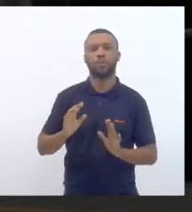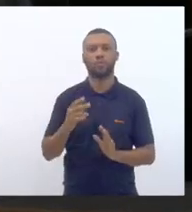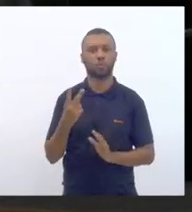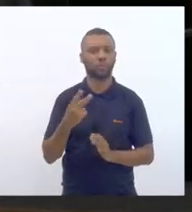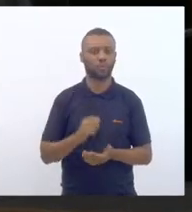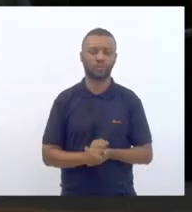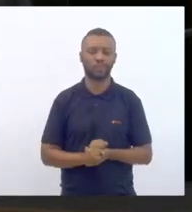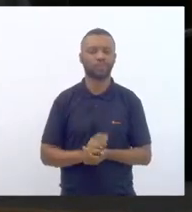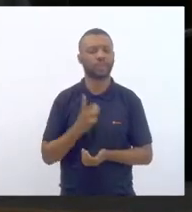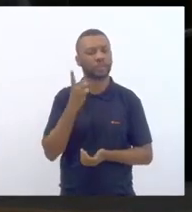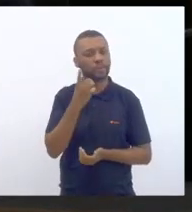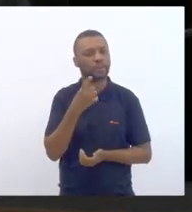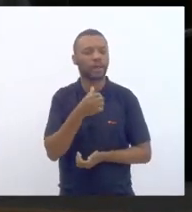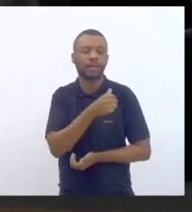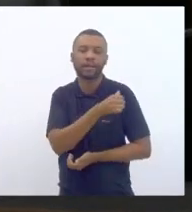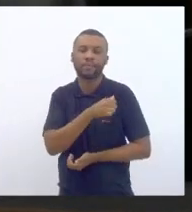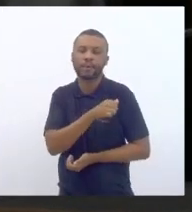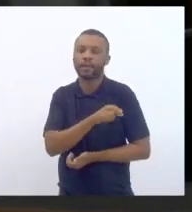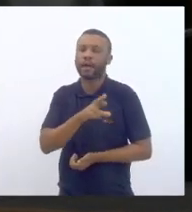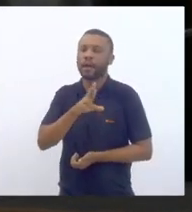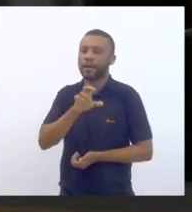Deputada enfermeira Rejane.